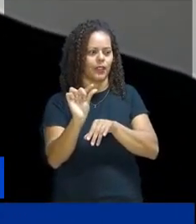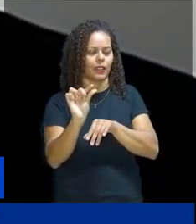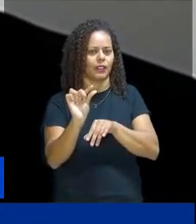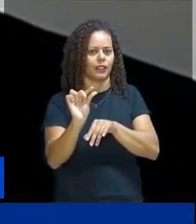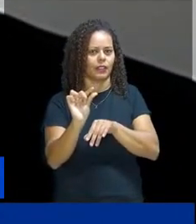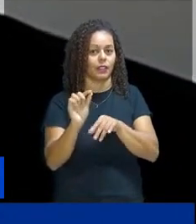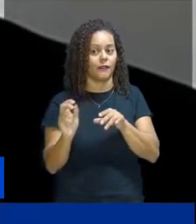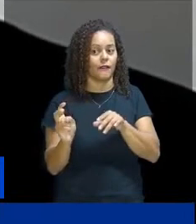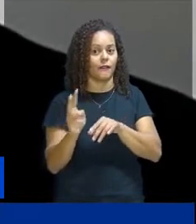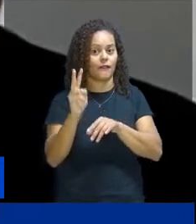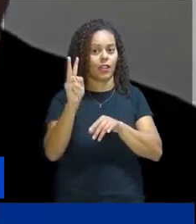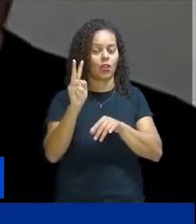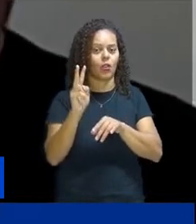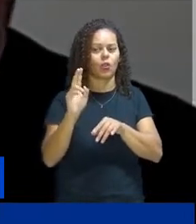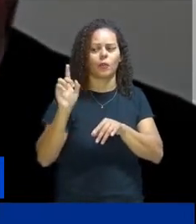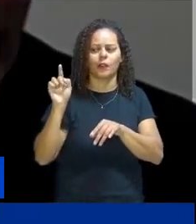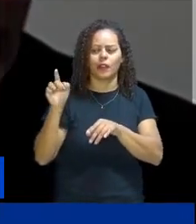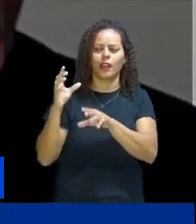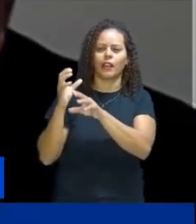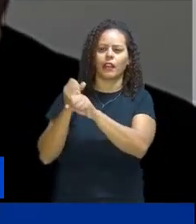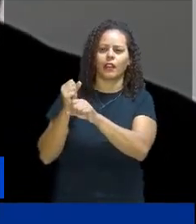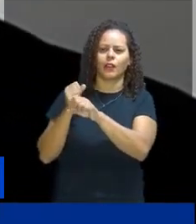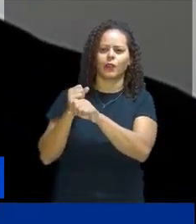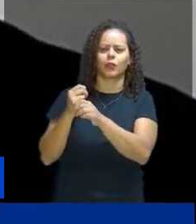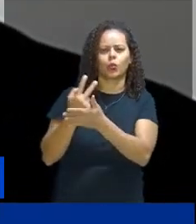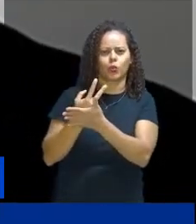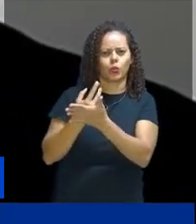uma diferença de valores, um erro de cálculo, entendeu?